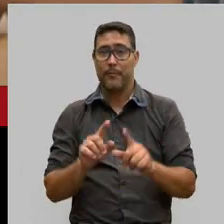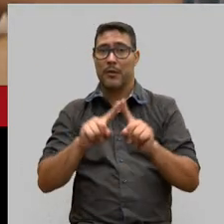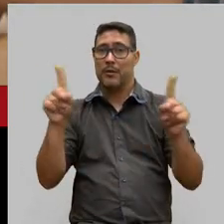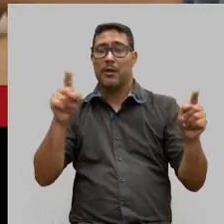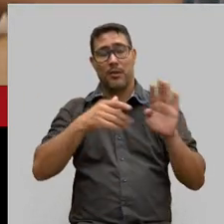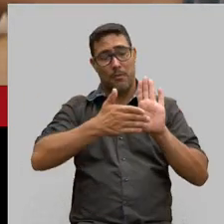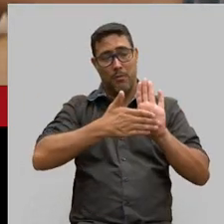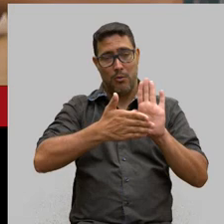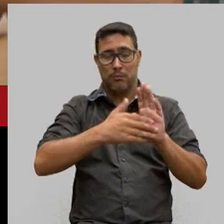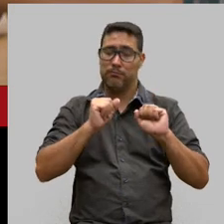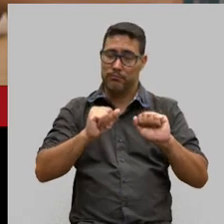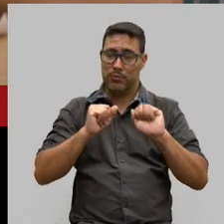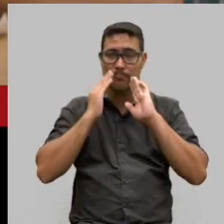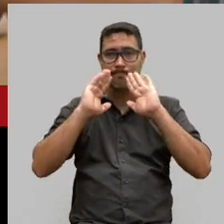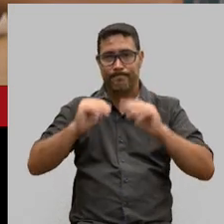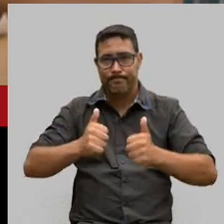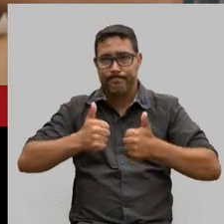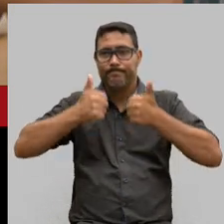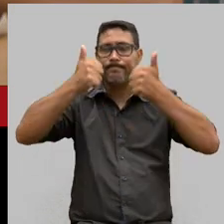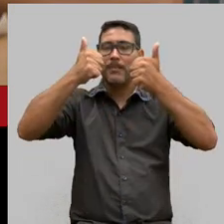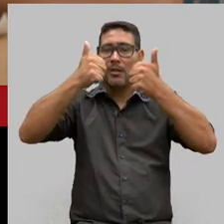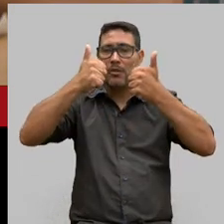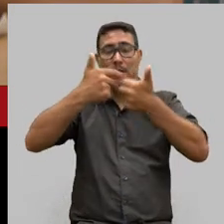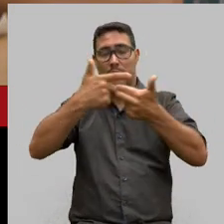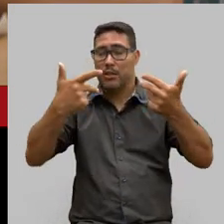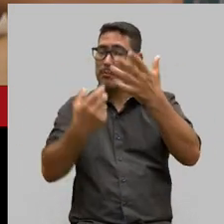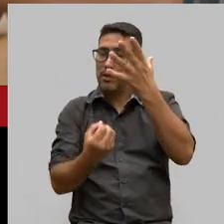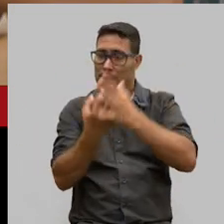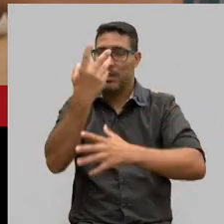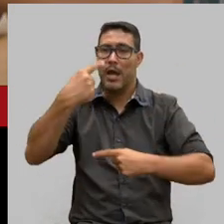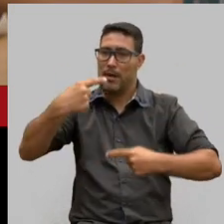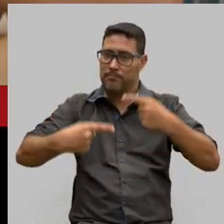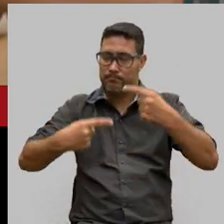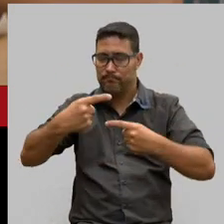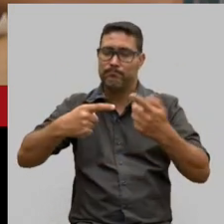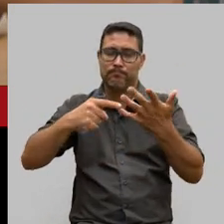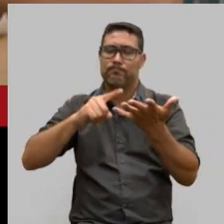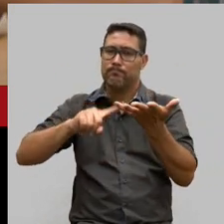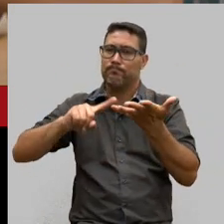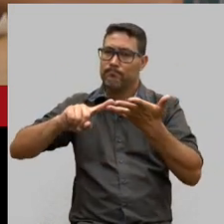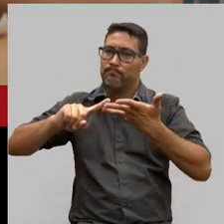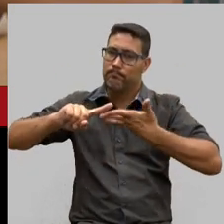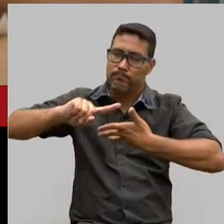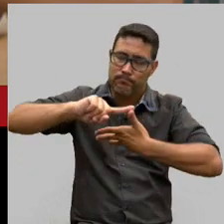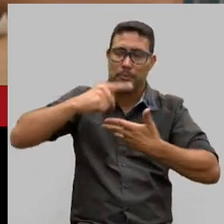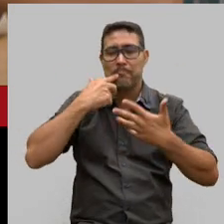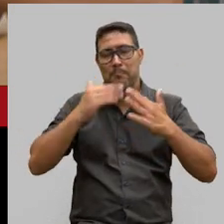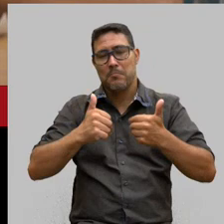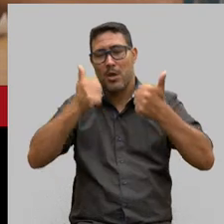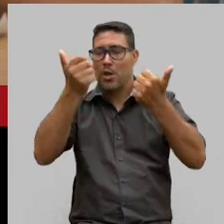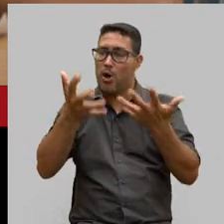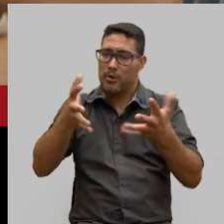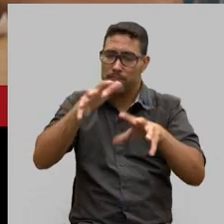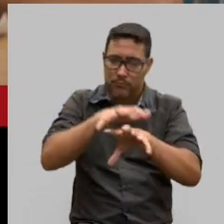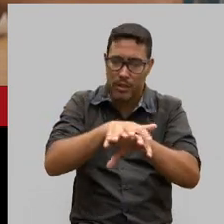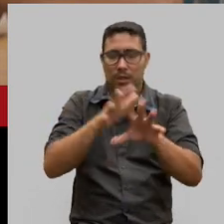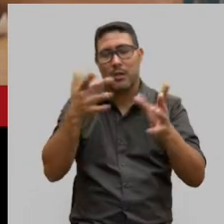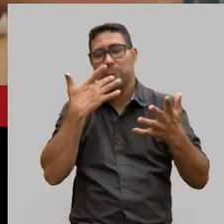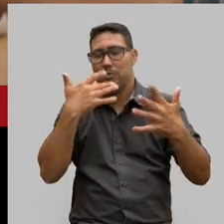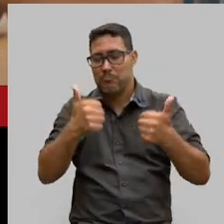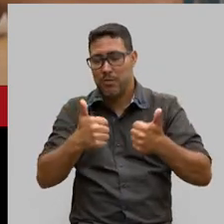aprimorada para estabelecer diretrizes com vistas a integração ampliação e